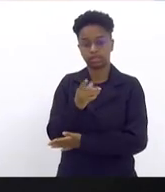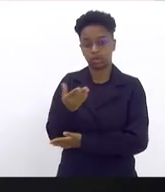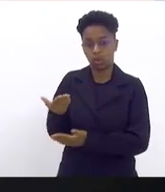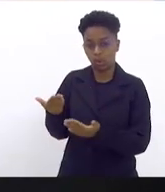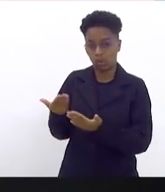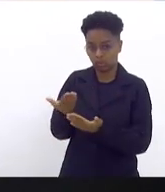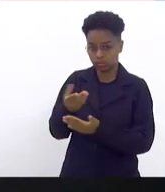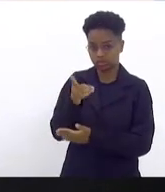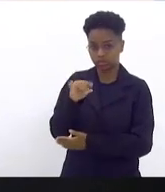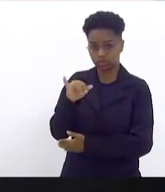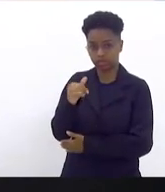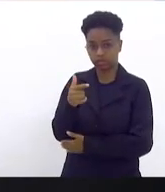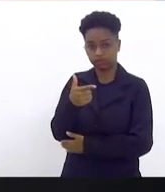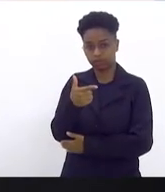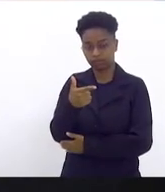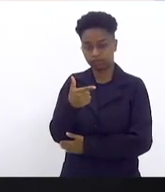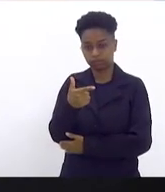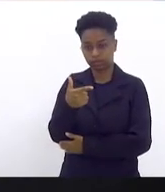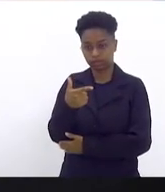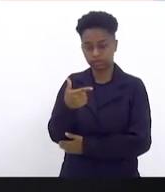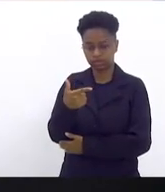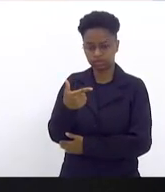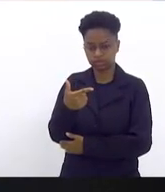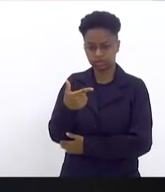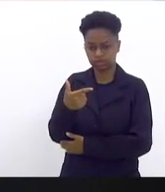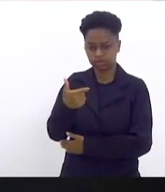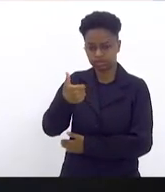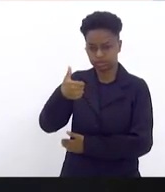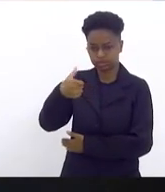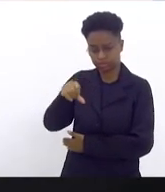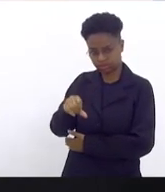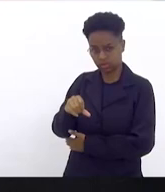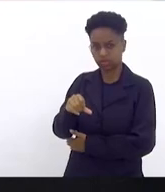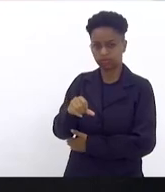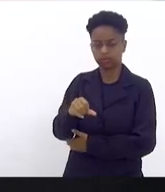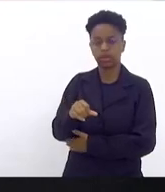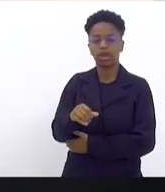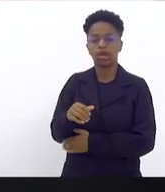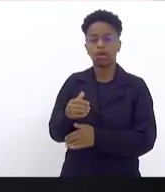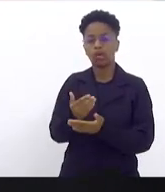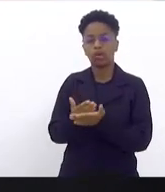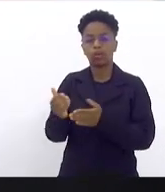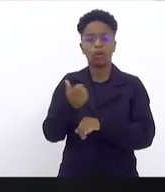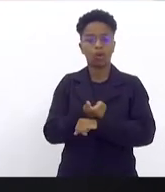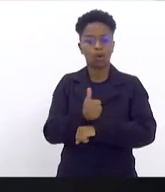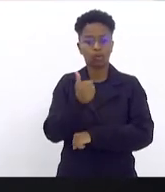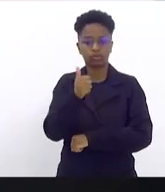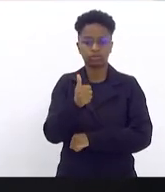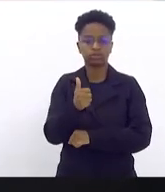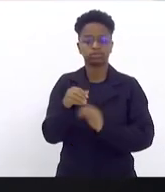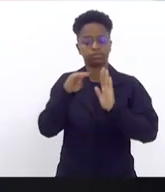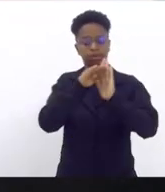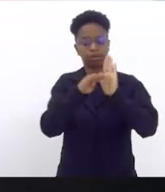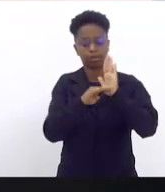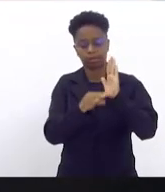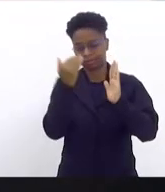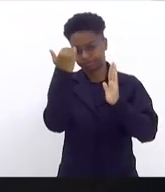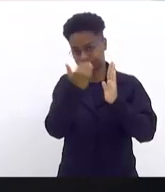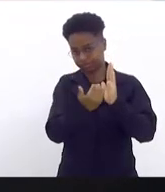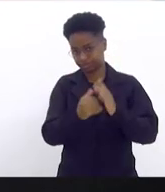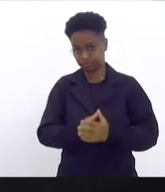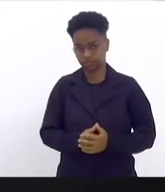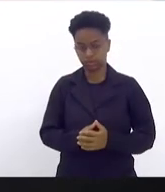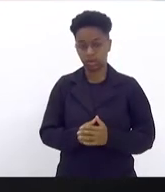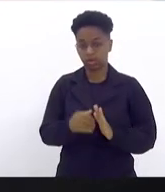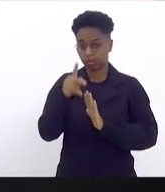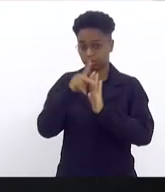5 minutos, com os deputados já citados anteriormente, conforme a ordem do dia. Passo ao projeto